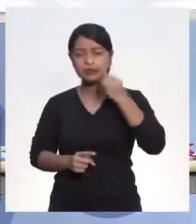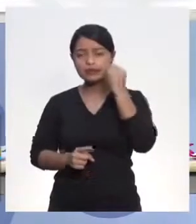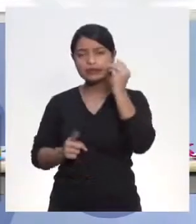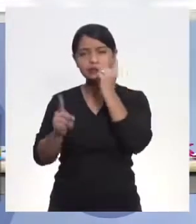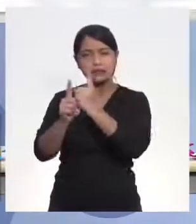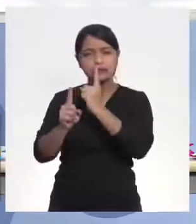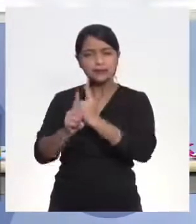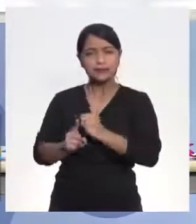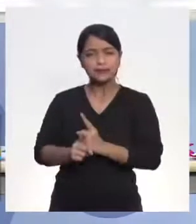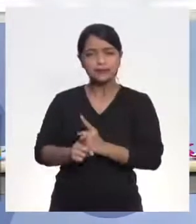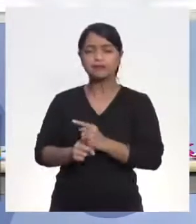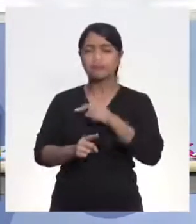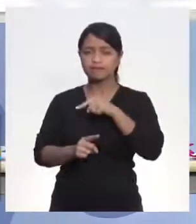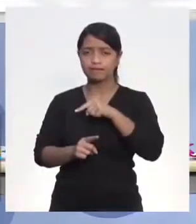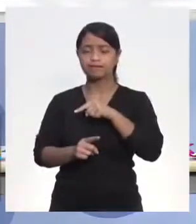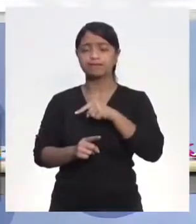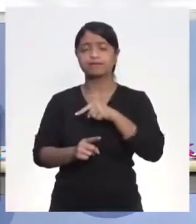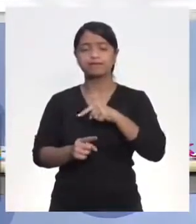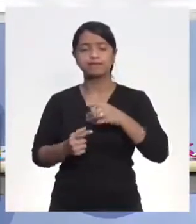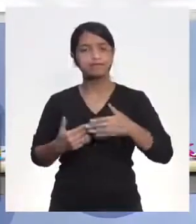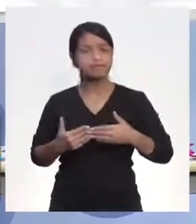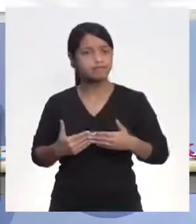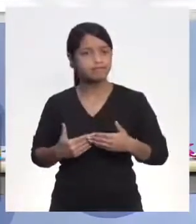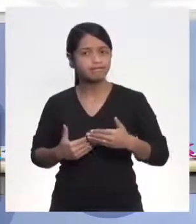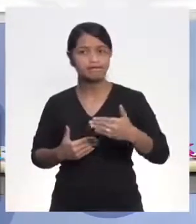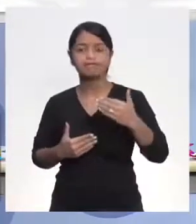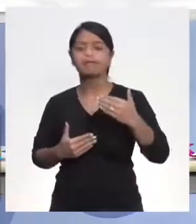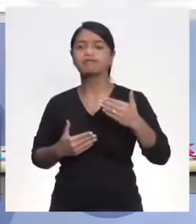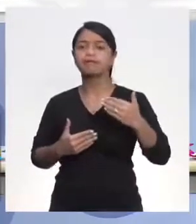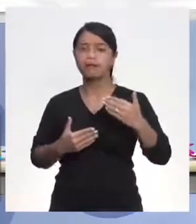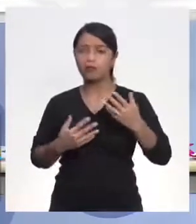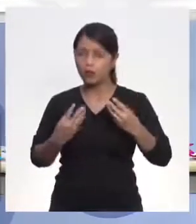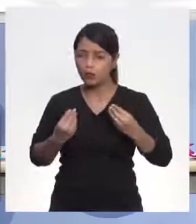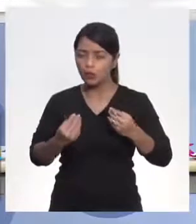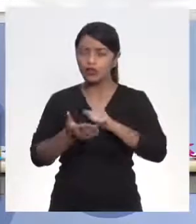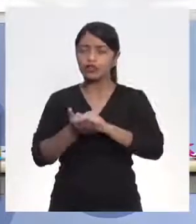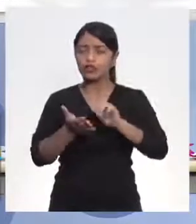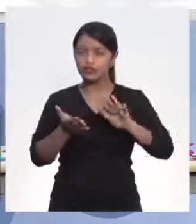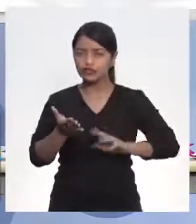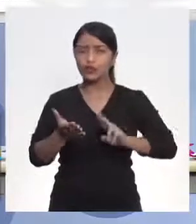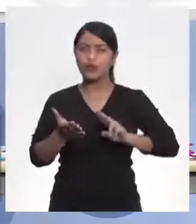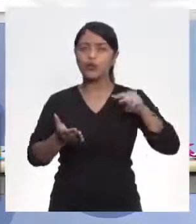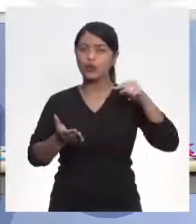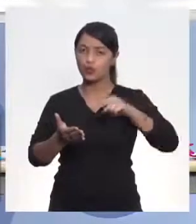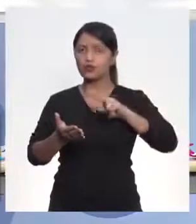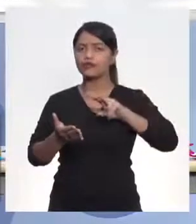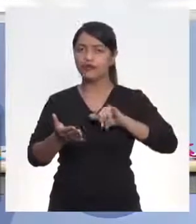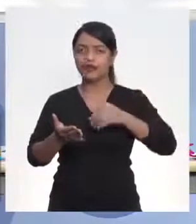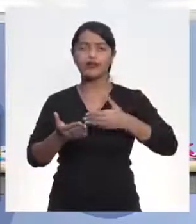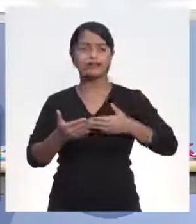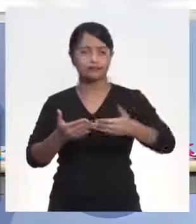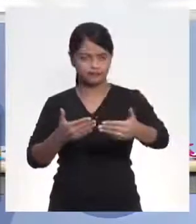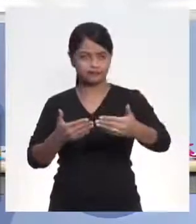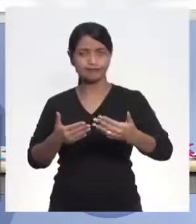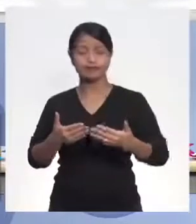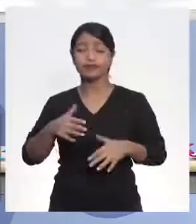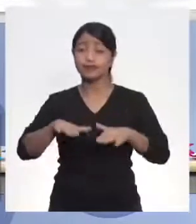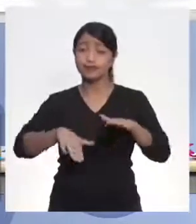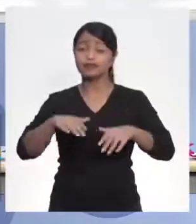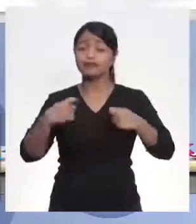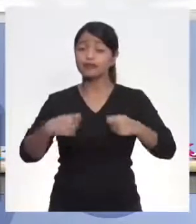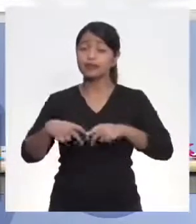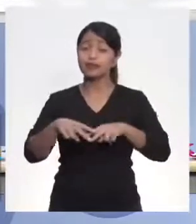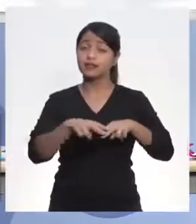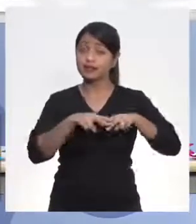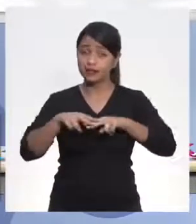essa é uma coisa que vocês vão utilizar muito tempo ainda, certo? Então, em alguns momentos, a gente precisa também